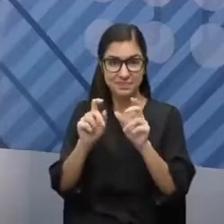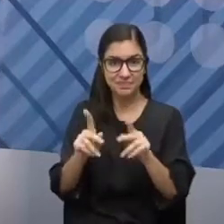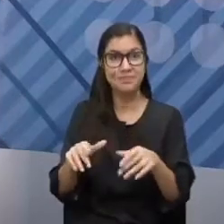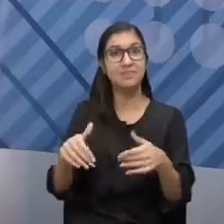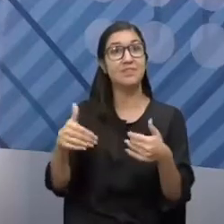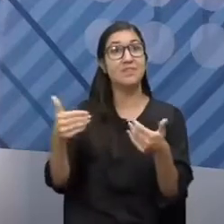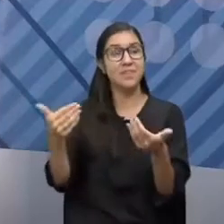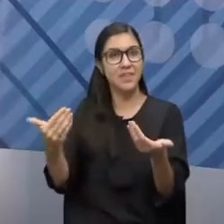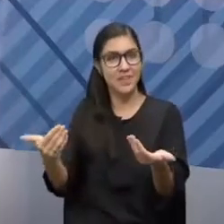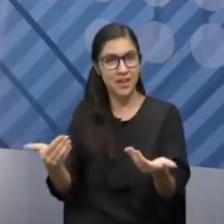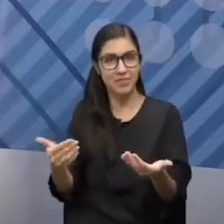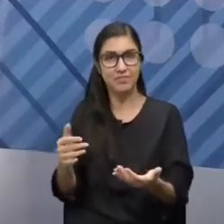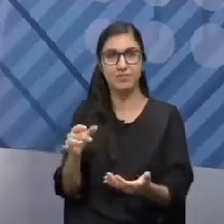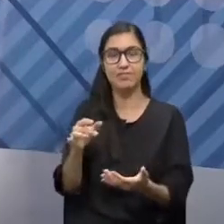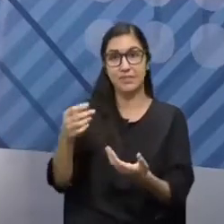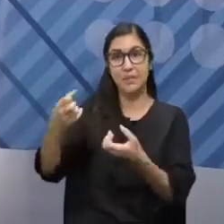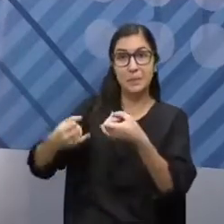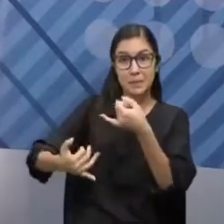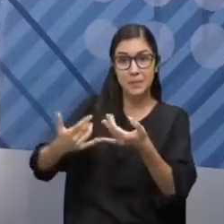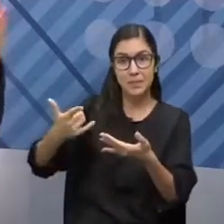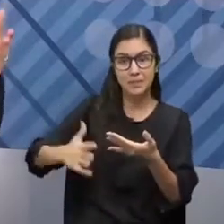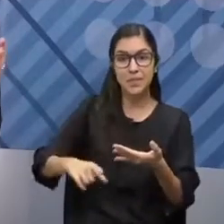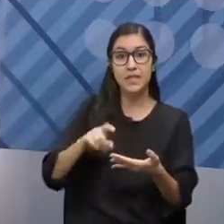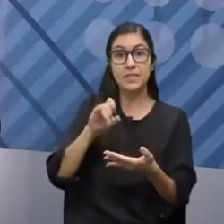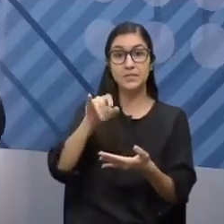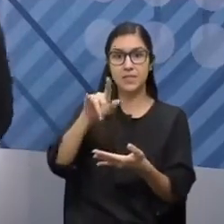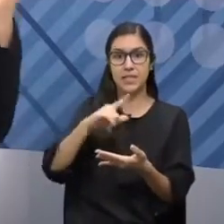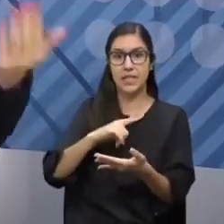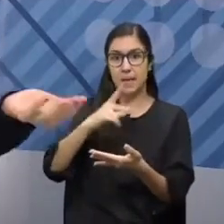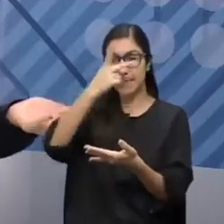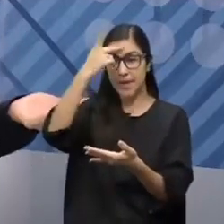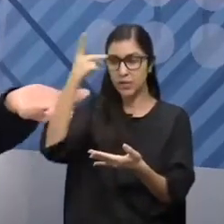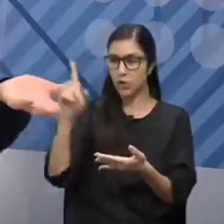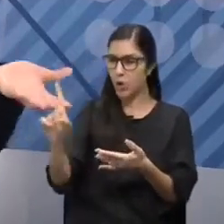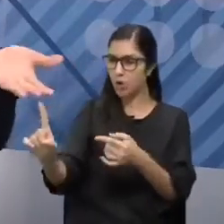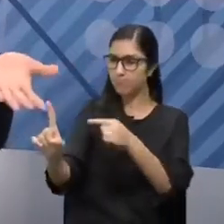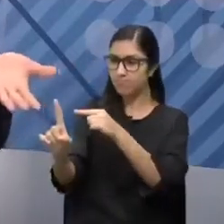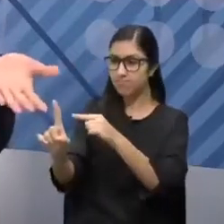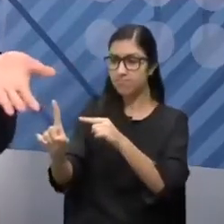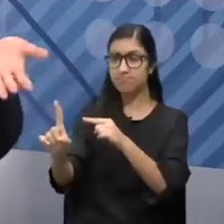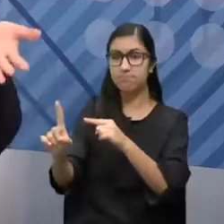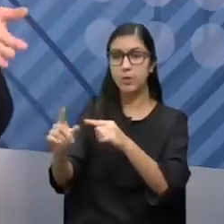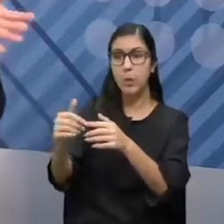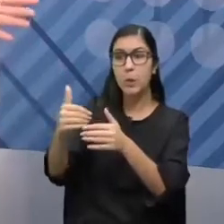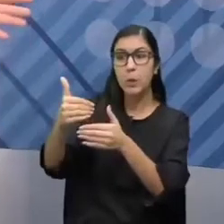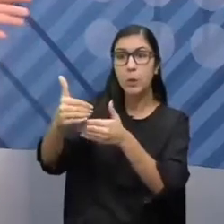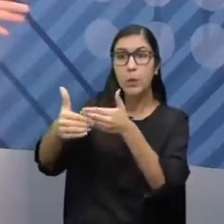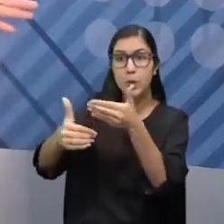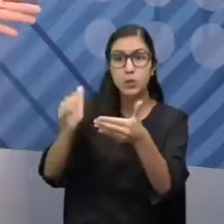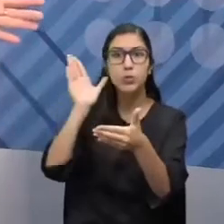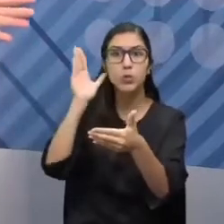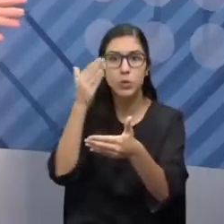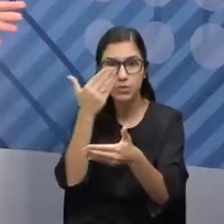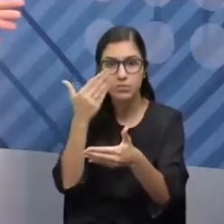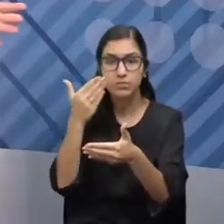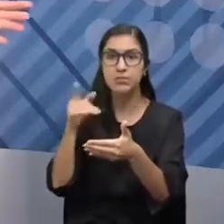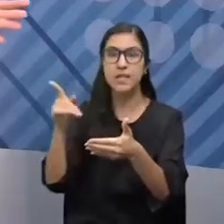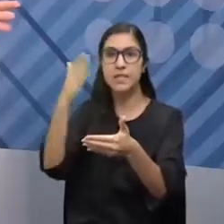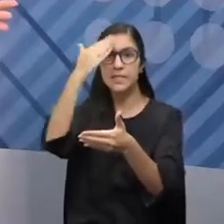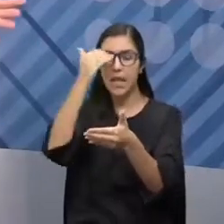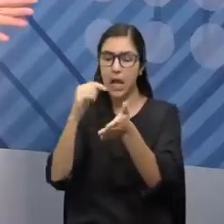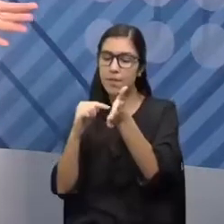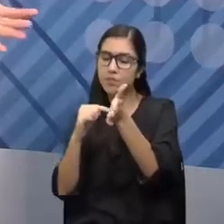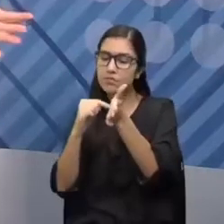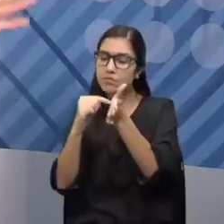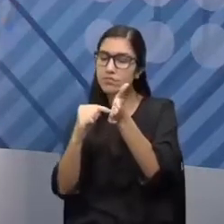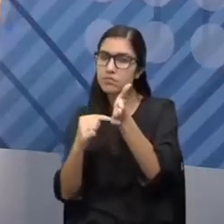Então, só ressaltando que se você tiver uma pessoa que ficou com surdo-cegueira, com o alfabeto escrito